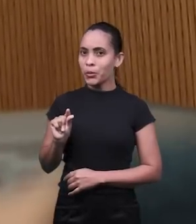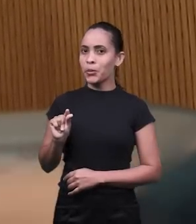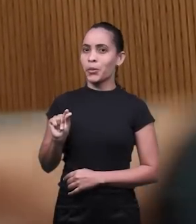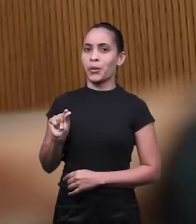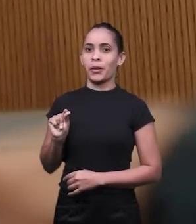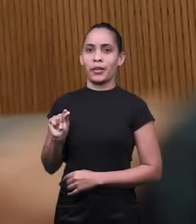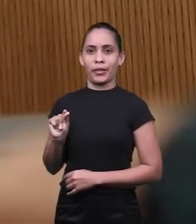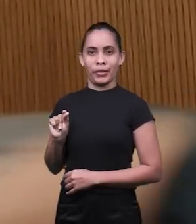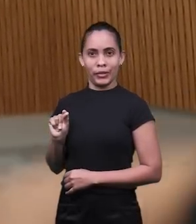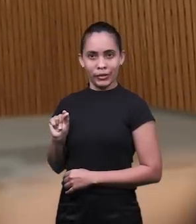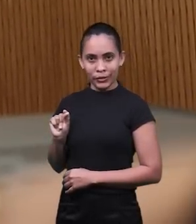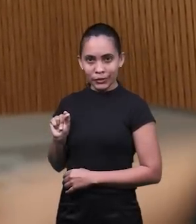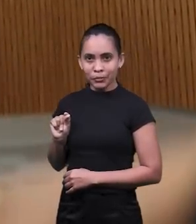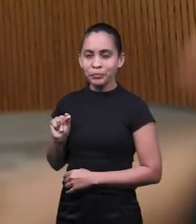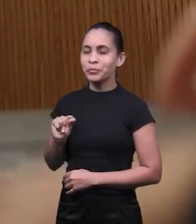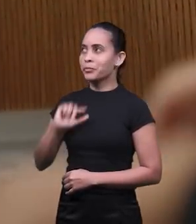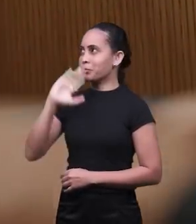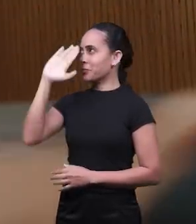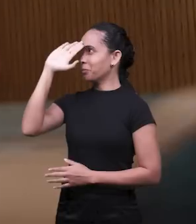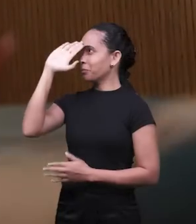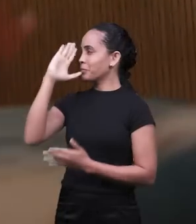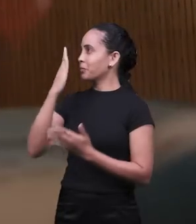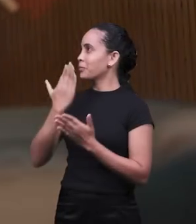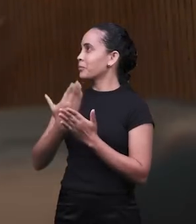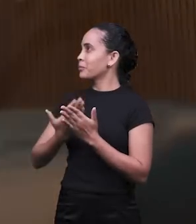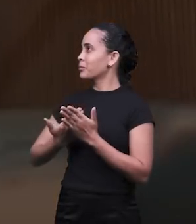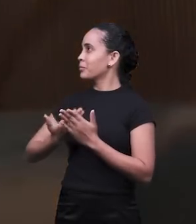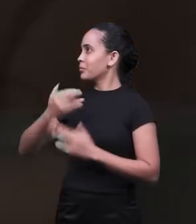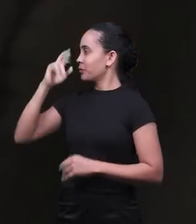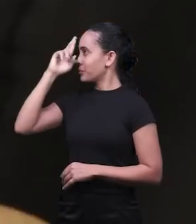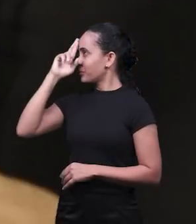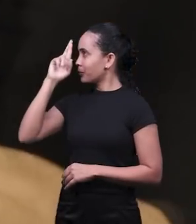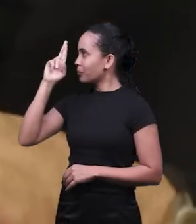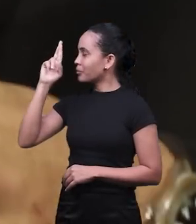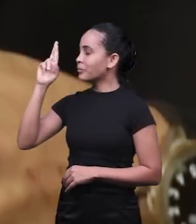decisão de nele